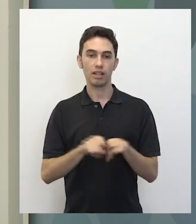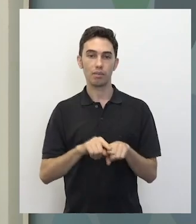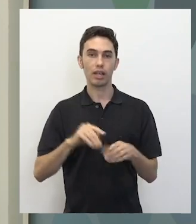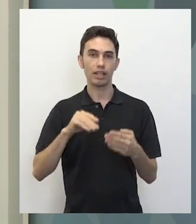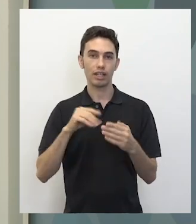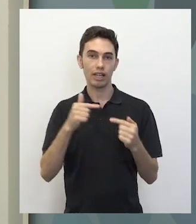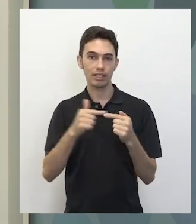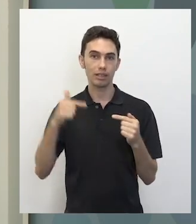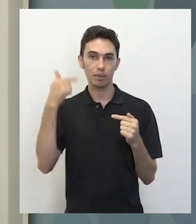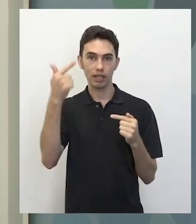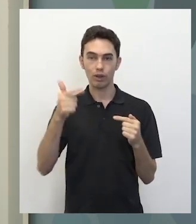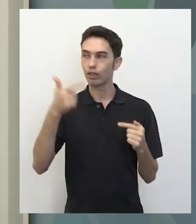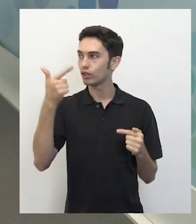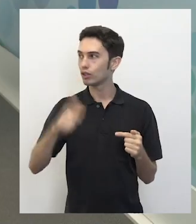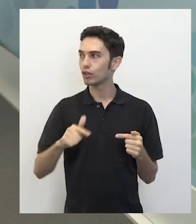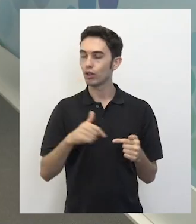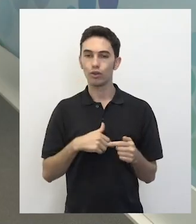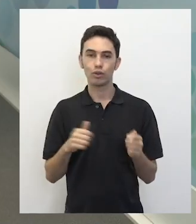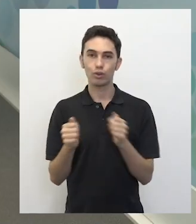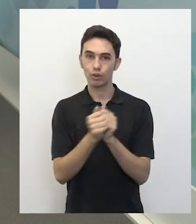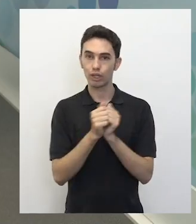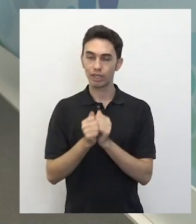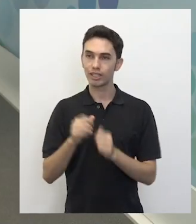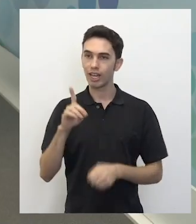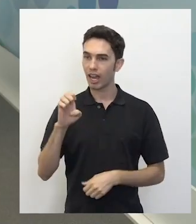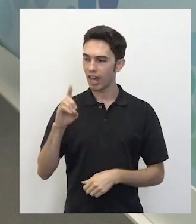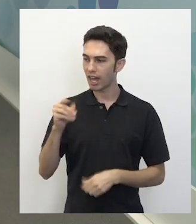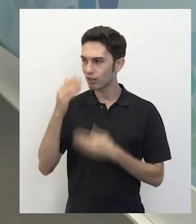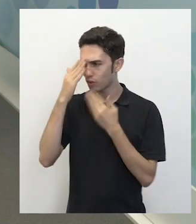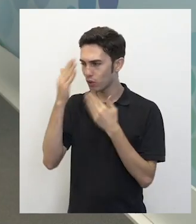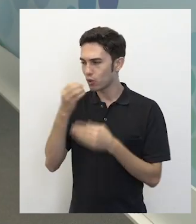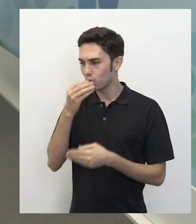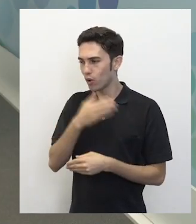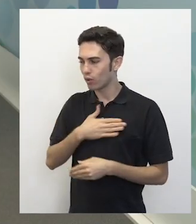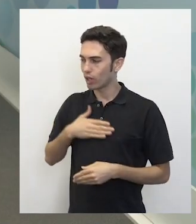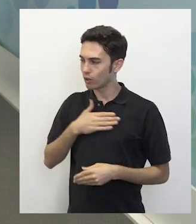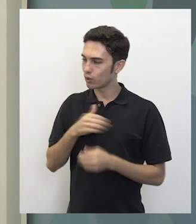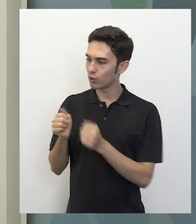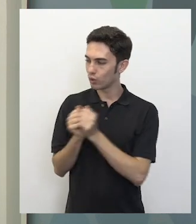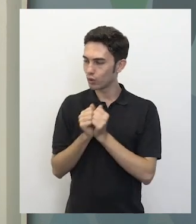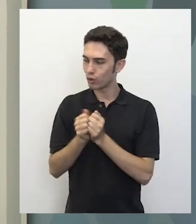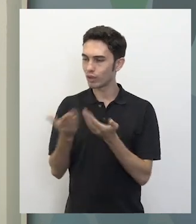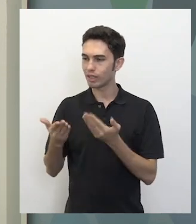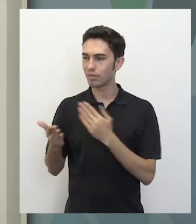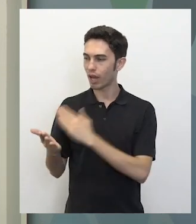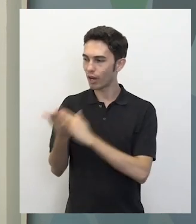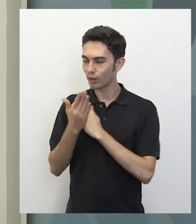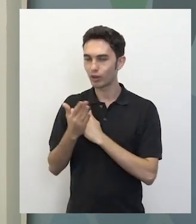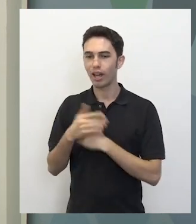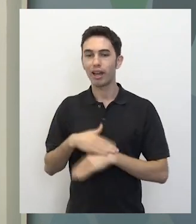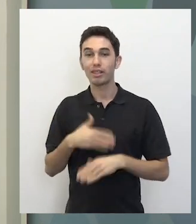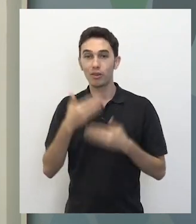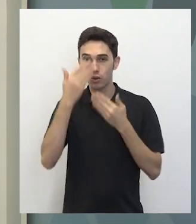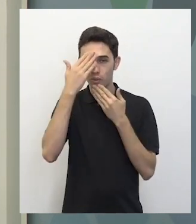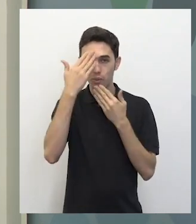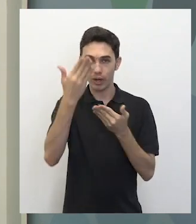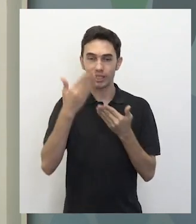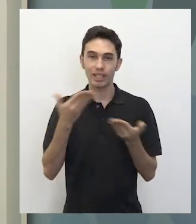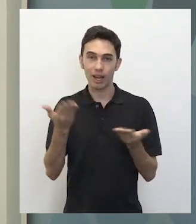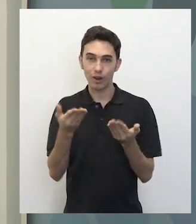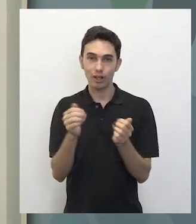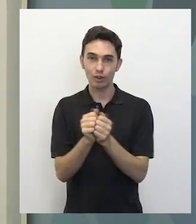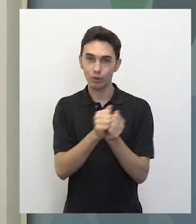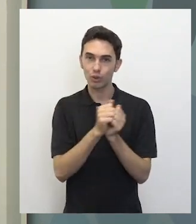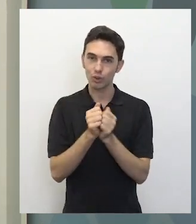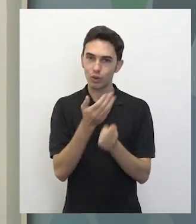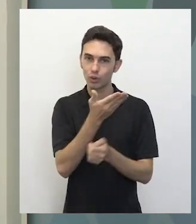próxima semana com a gente. Ed, foi muito bom estar com você, tua ajuda aqui, parceria com a gente. Gente, foi um prazer estar com vocês,